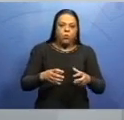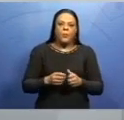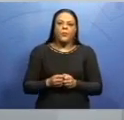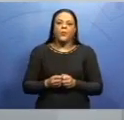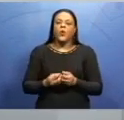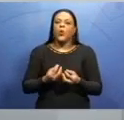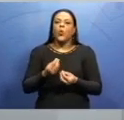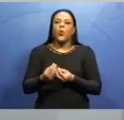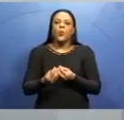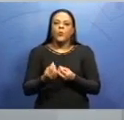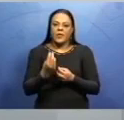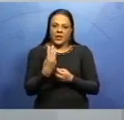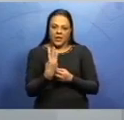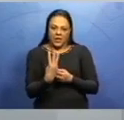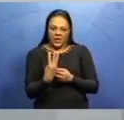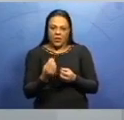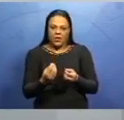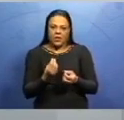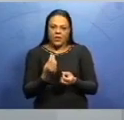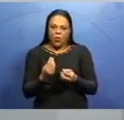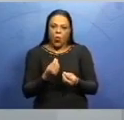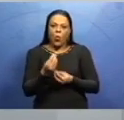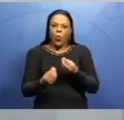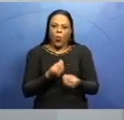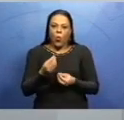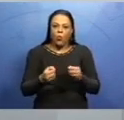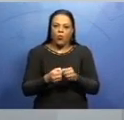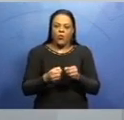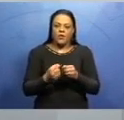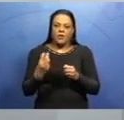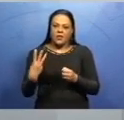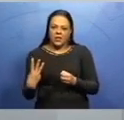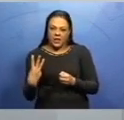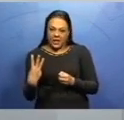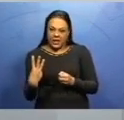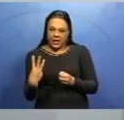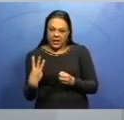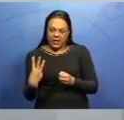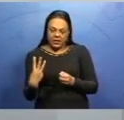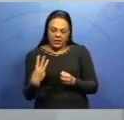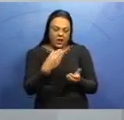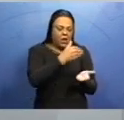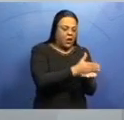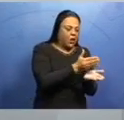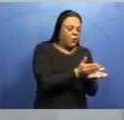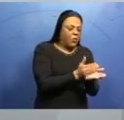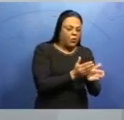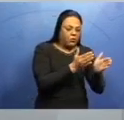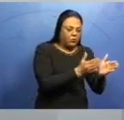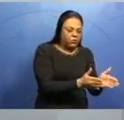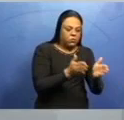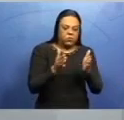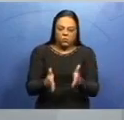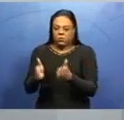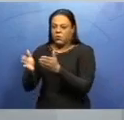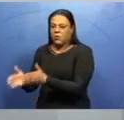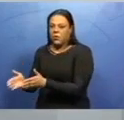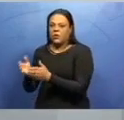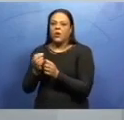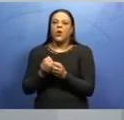Para fazer 3 bolos, qual a quantidade de cada ingrediente Josefa precisará